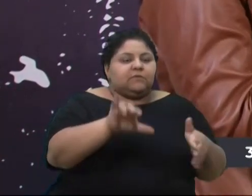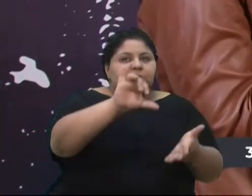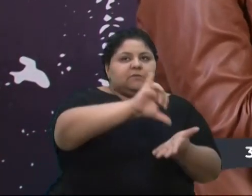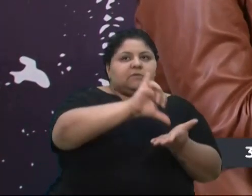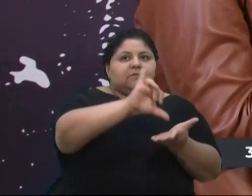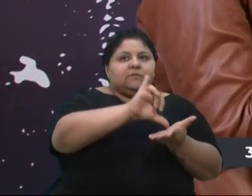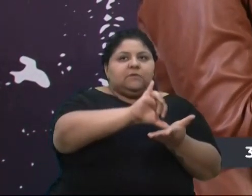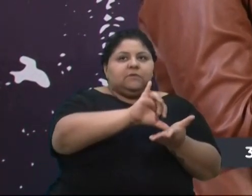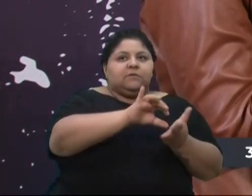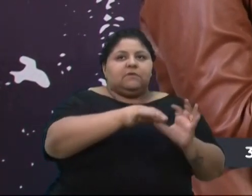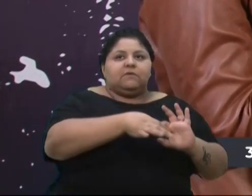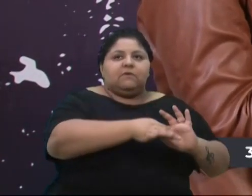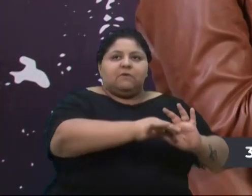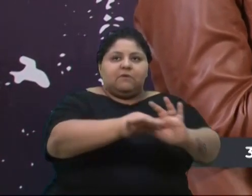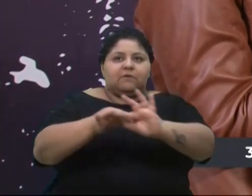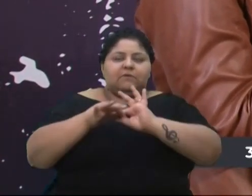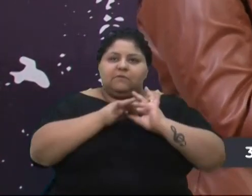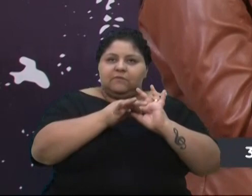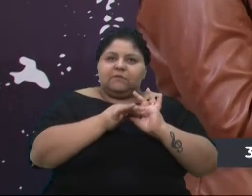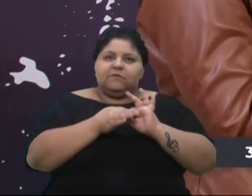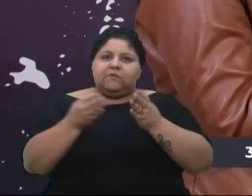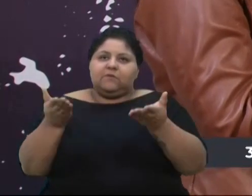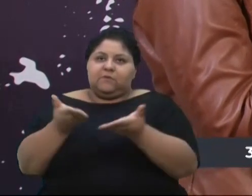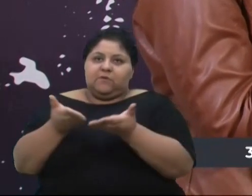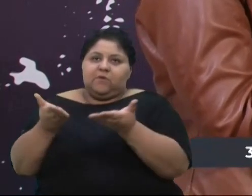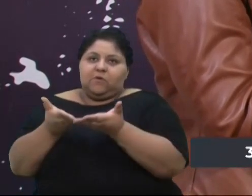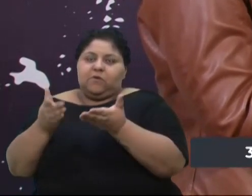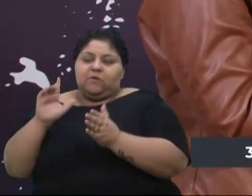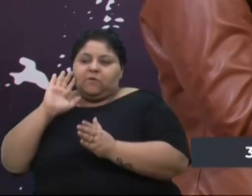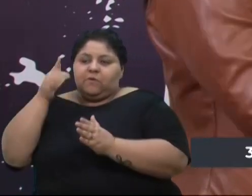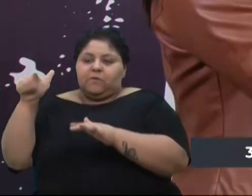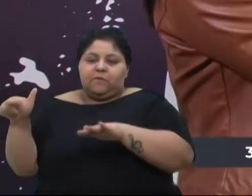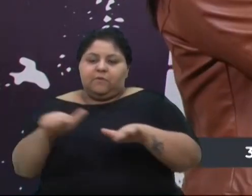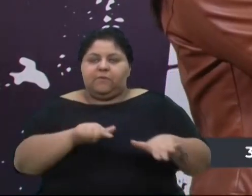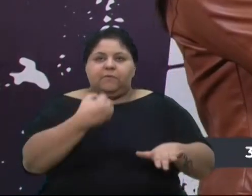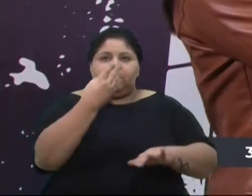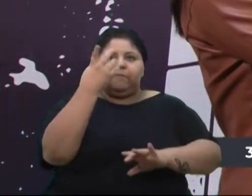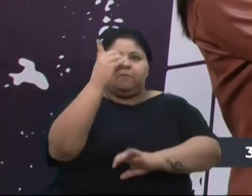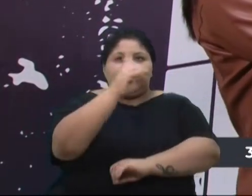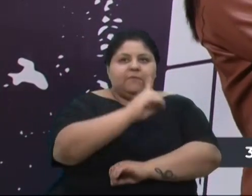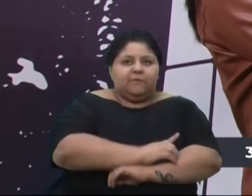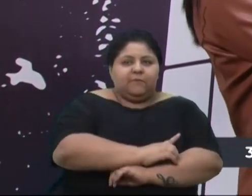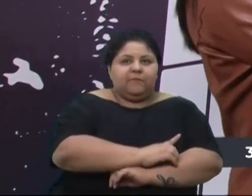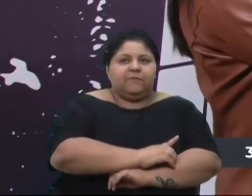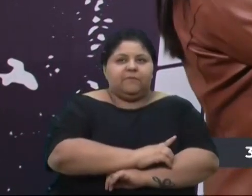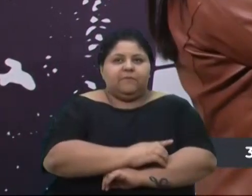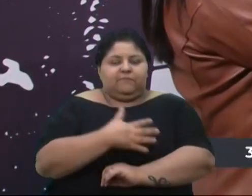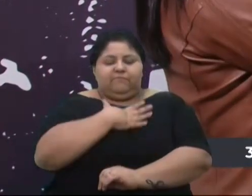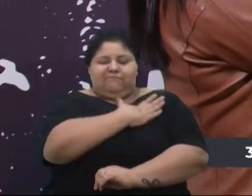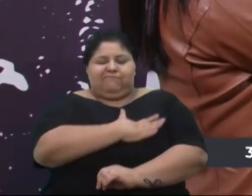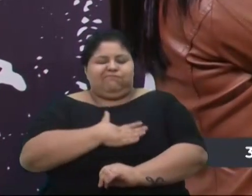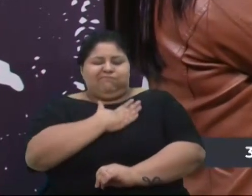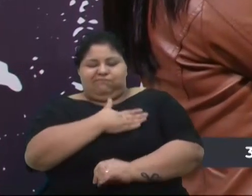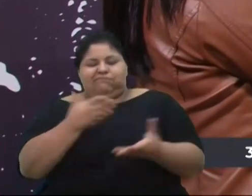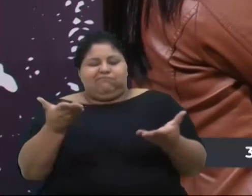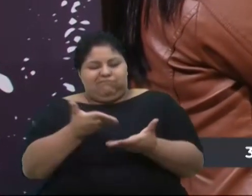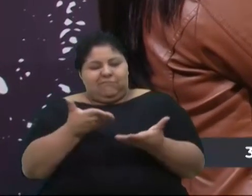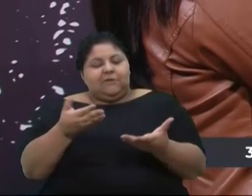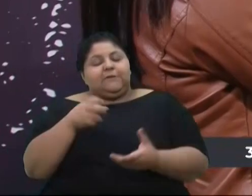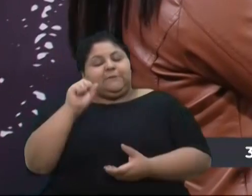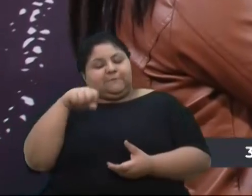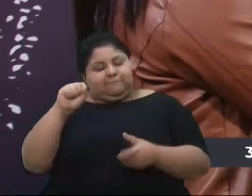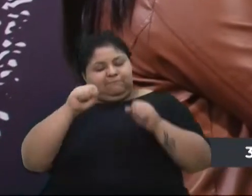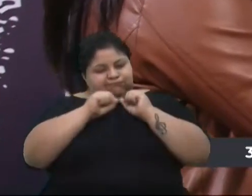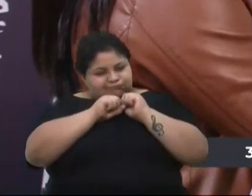Integrado de Operações aqui de Caxias do Sul, que aconteceu nesta semana. Bom dia, vereador. Bom dia, é uma satisfação estar aqui, realmente compartilhar